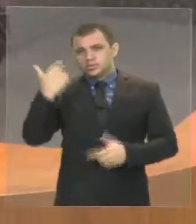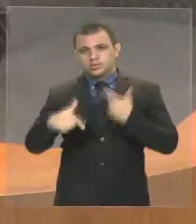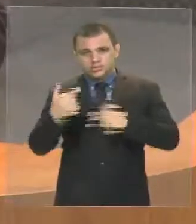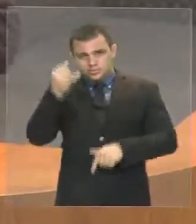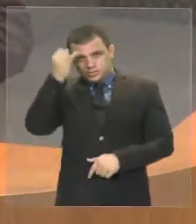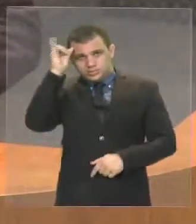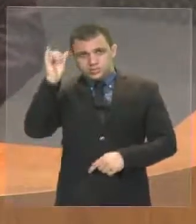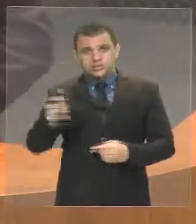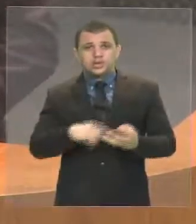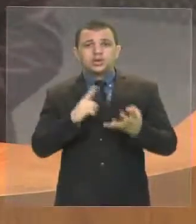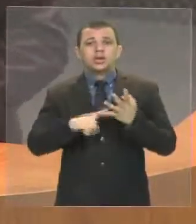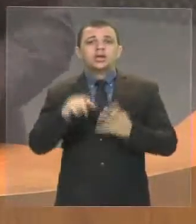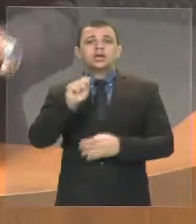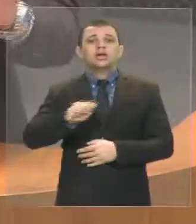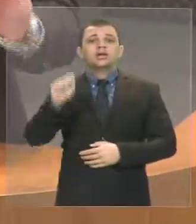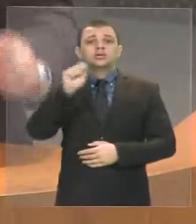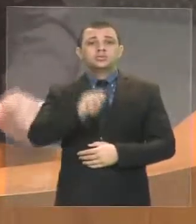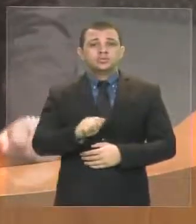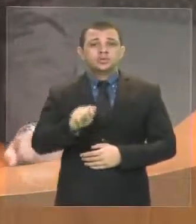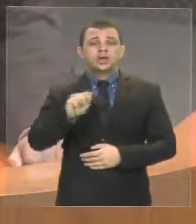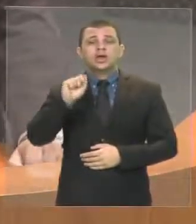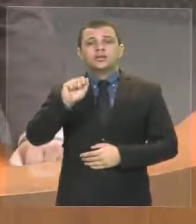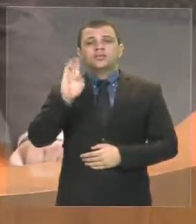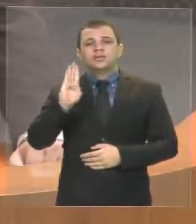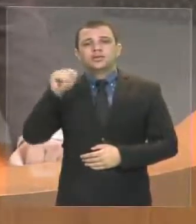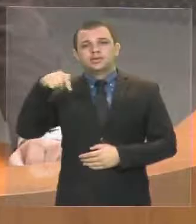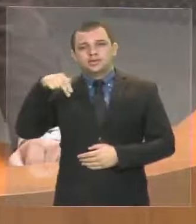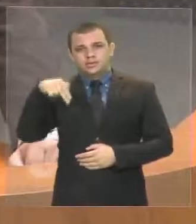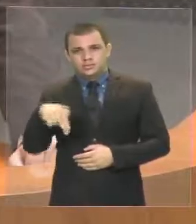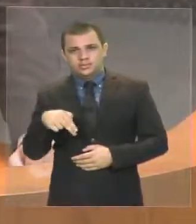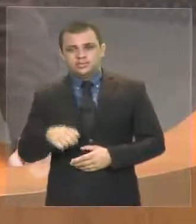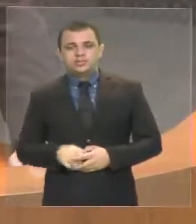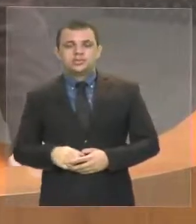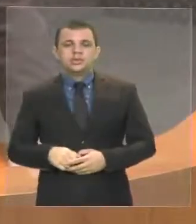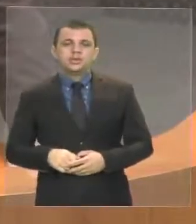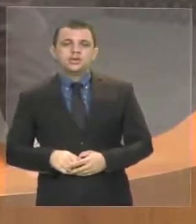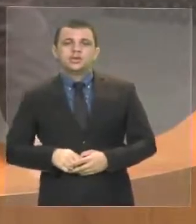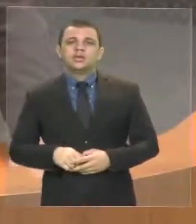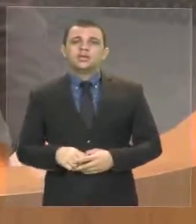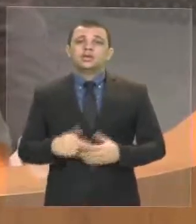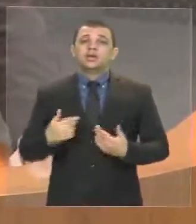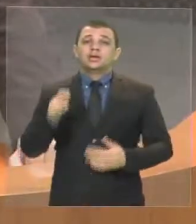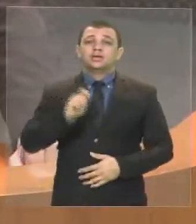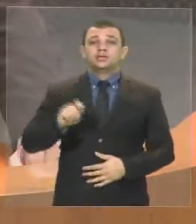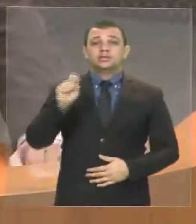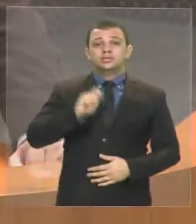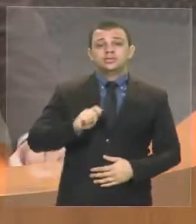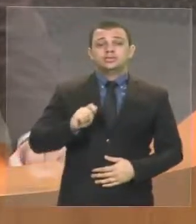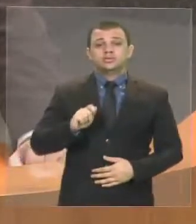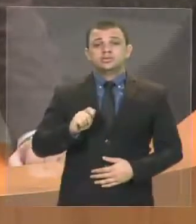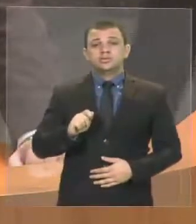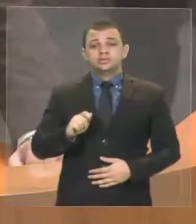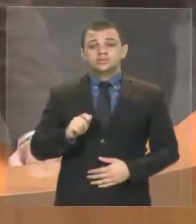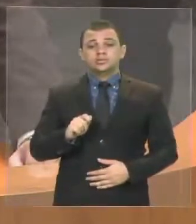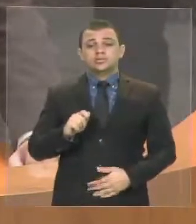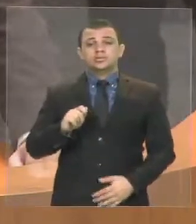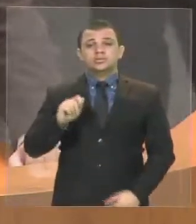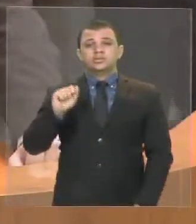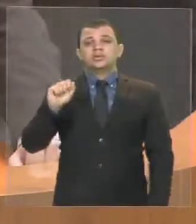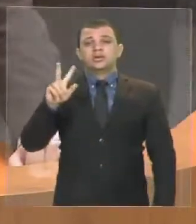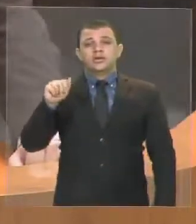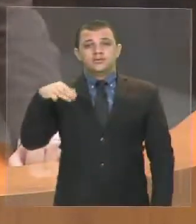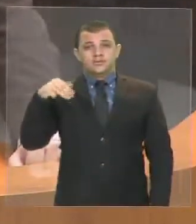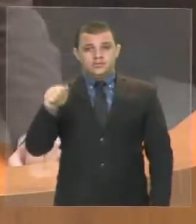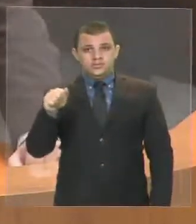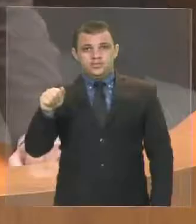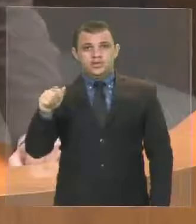ABQM, onde os organizadores presentes da Associação dos Vaqueiros Amadores, a Vama, Regis